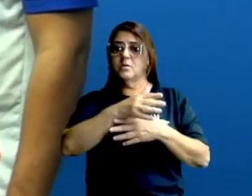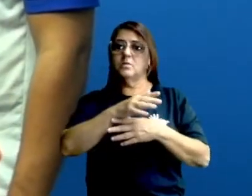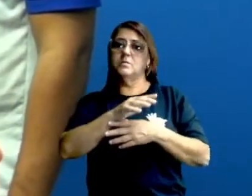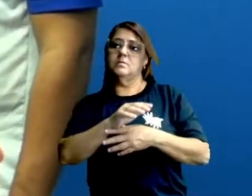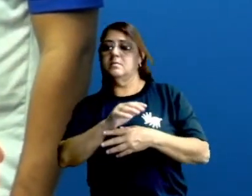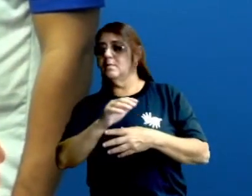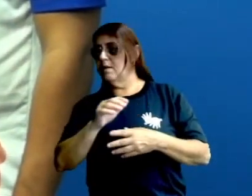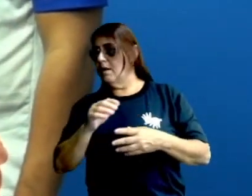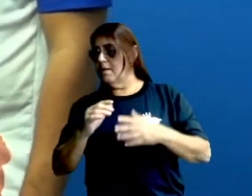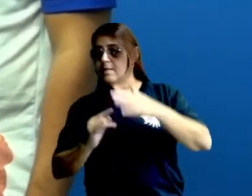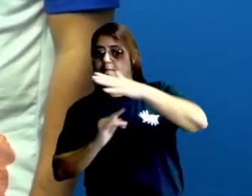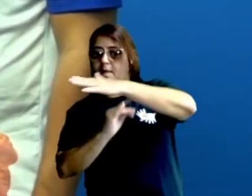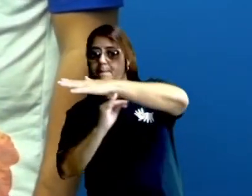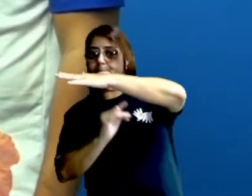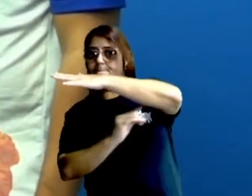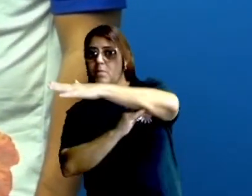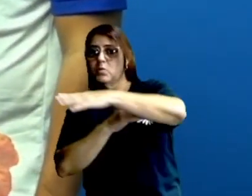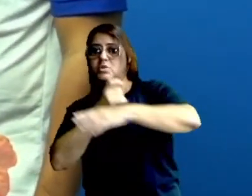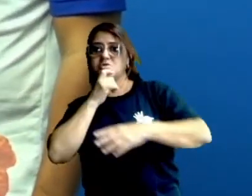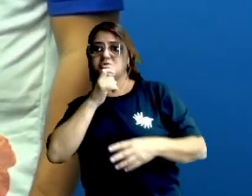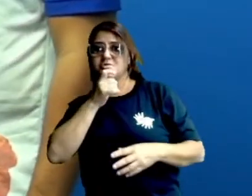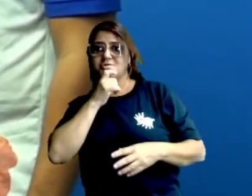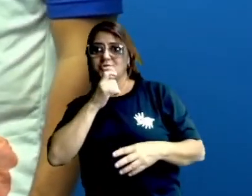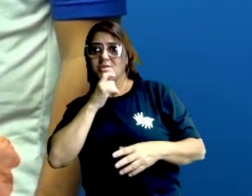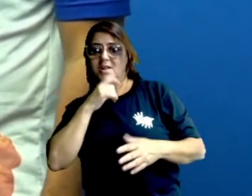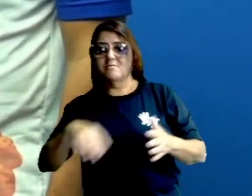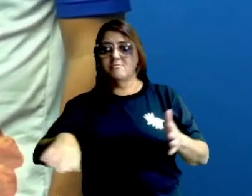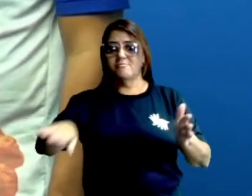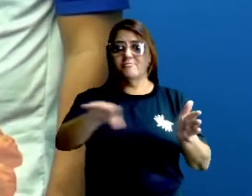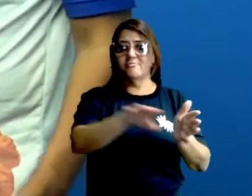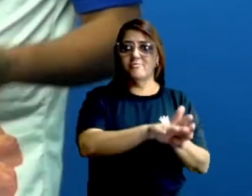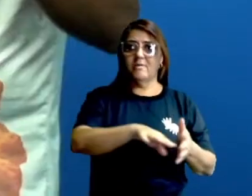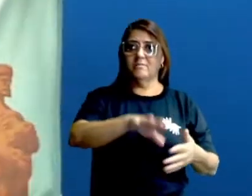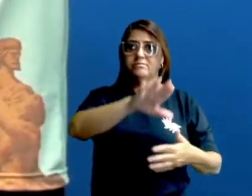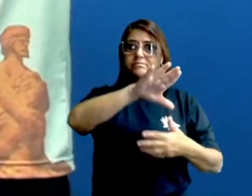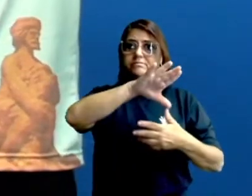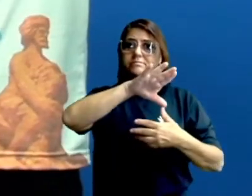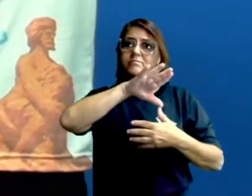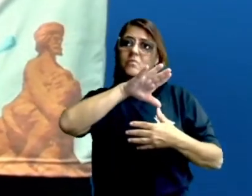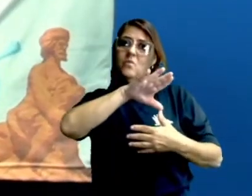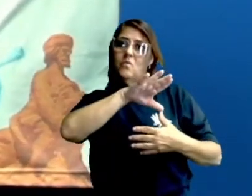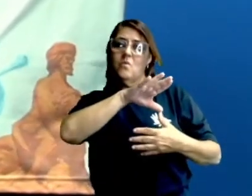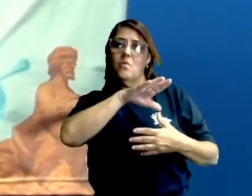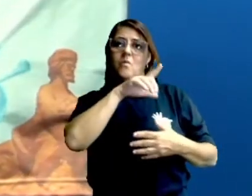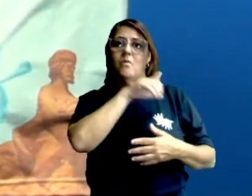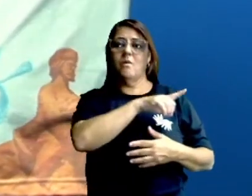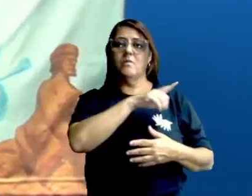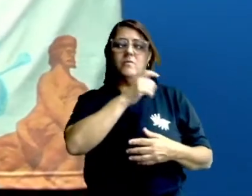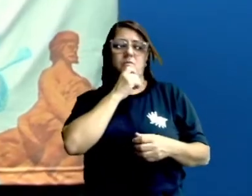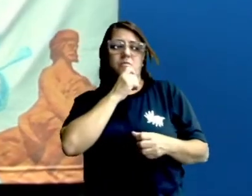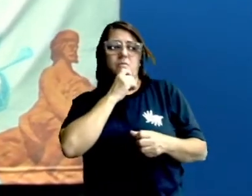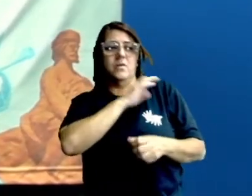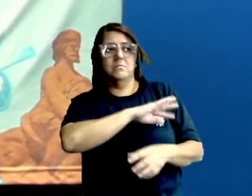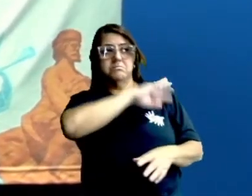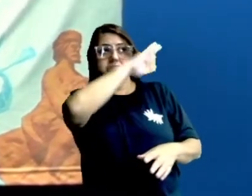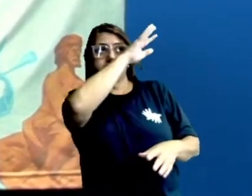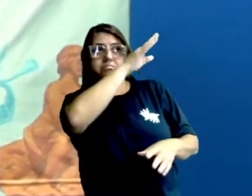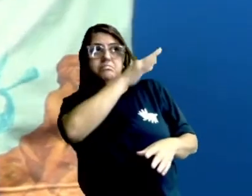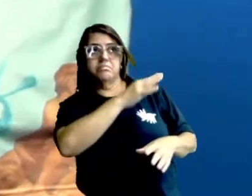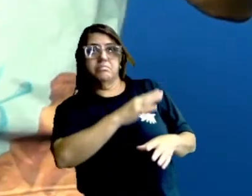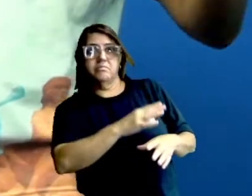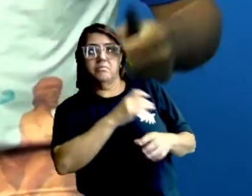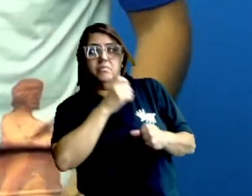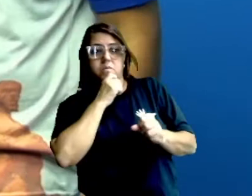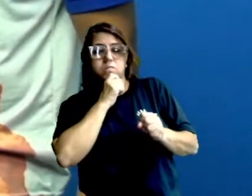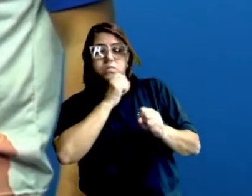de uma ponte de gelo até chegar ao Alasca, né? Aquela teoria do Estreito de Bering que quando congelou, né, na última